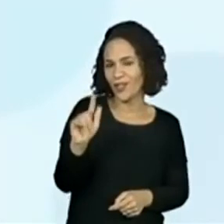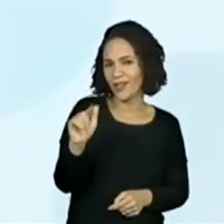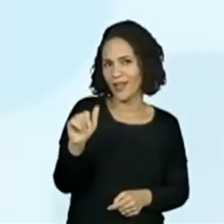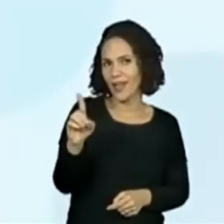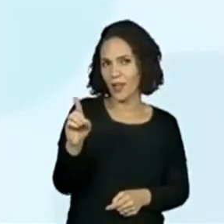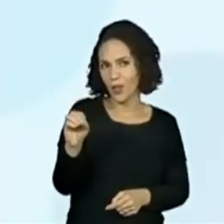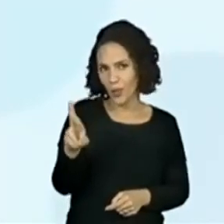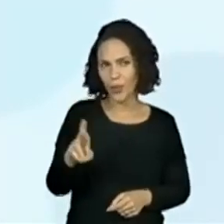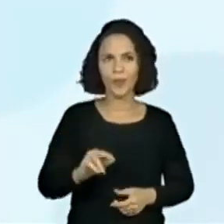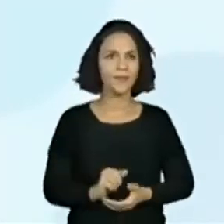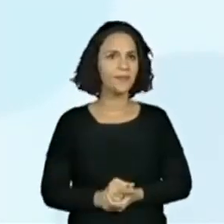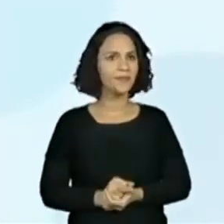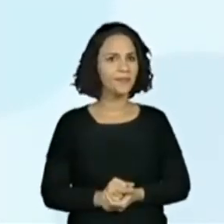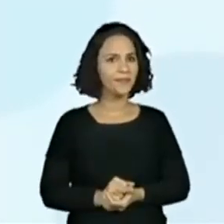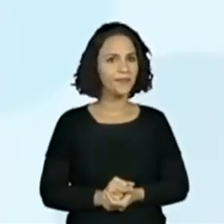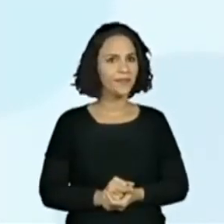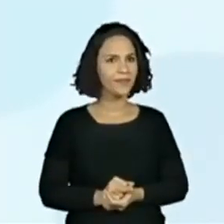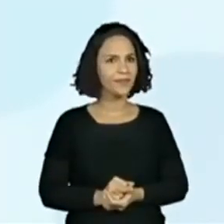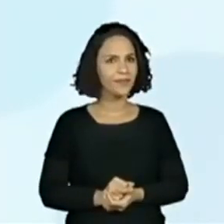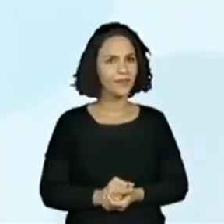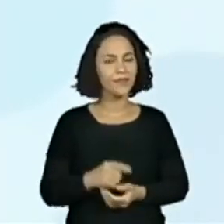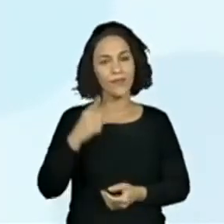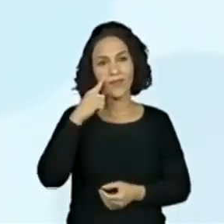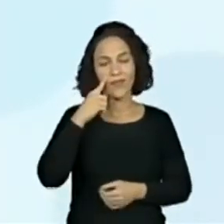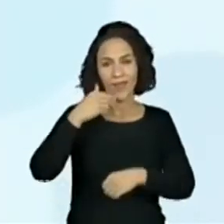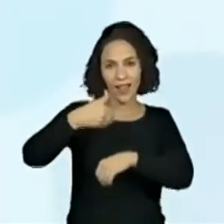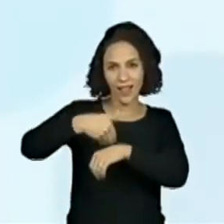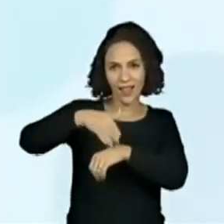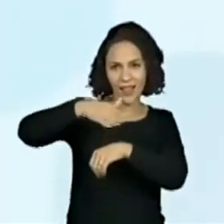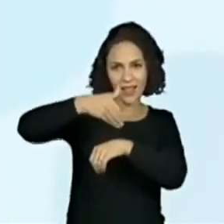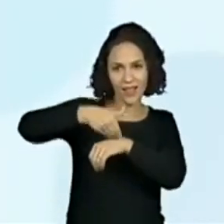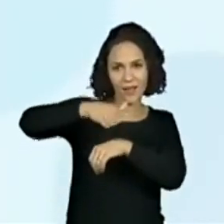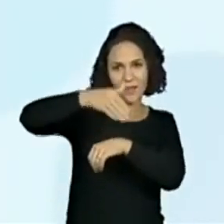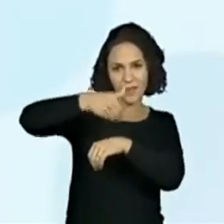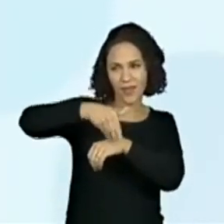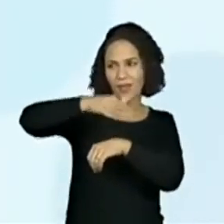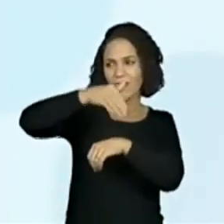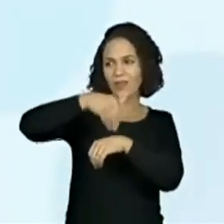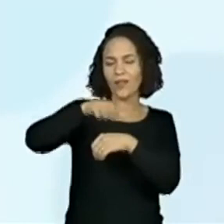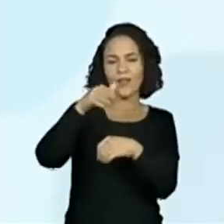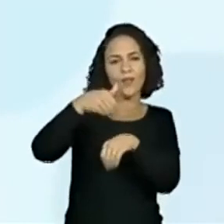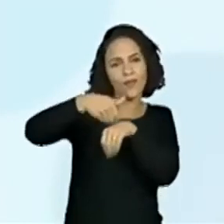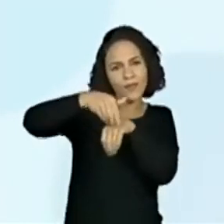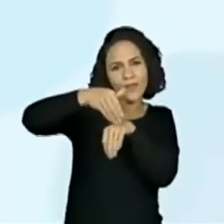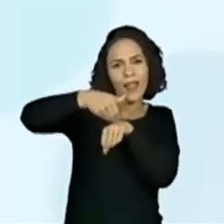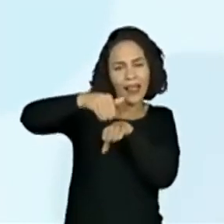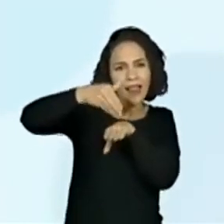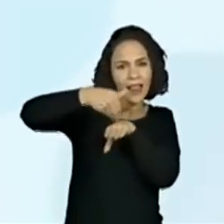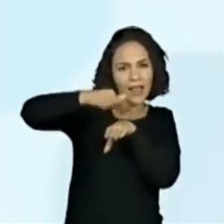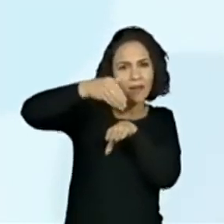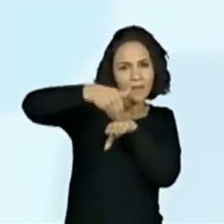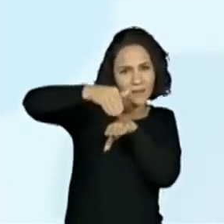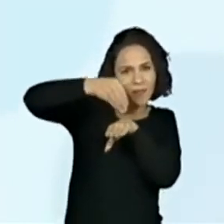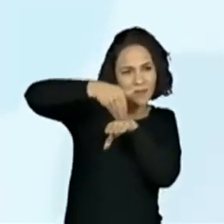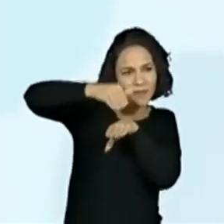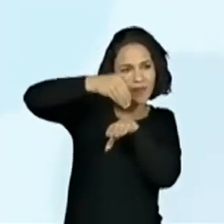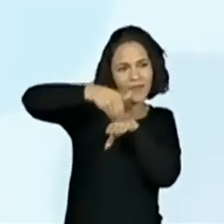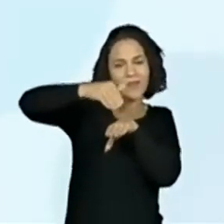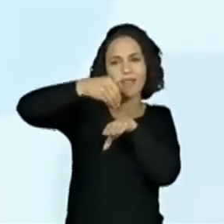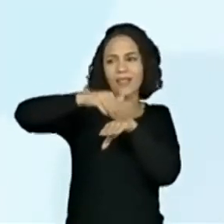essa figura. O aparelho lambedor, essa figura. Você já vá pensando se